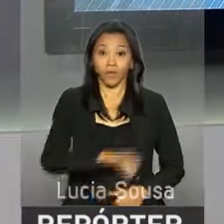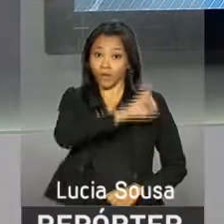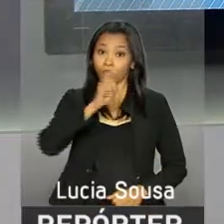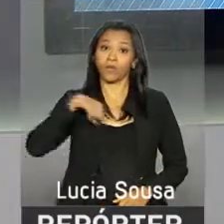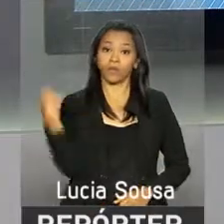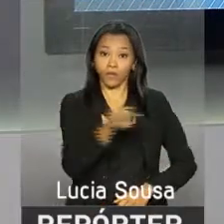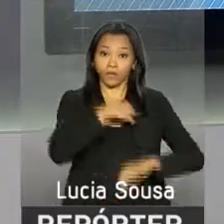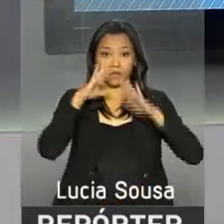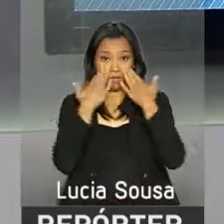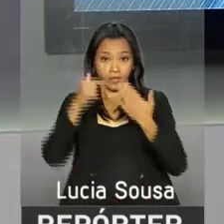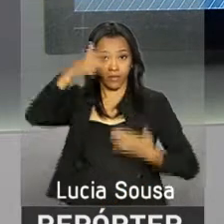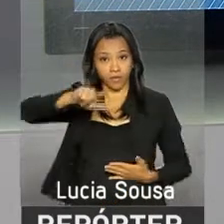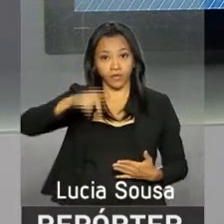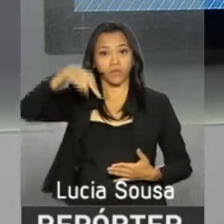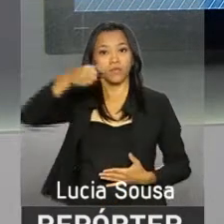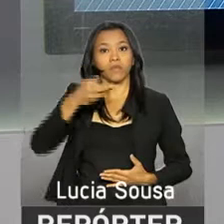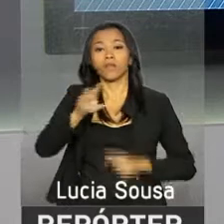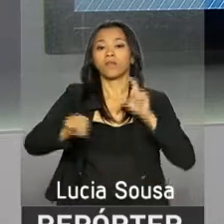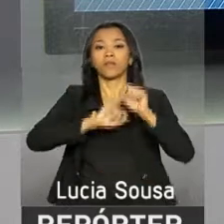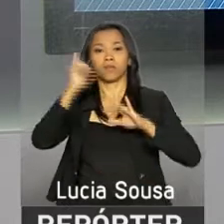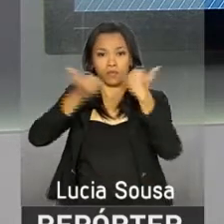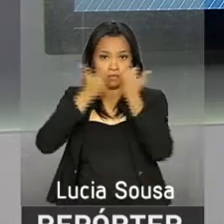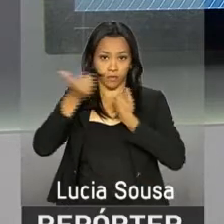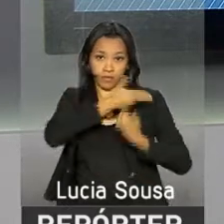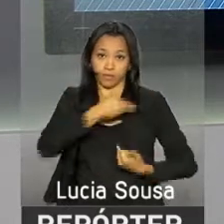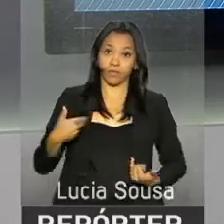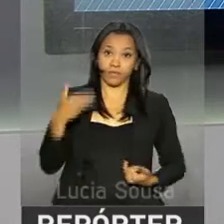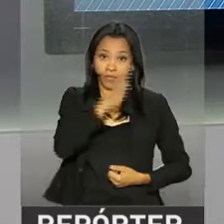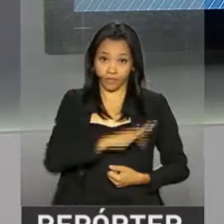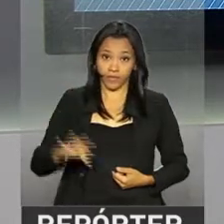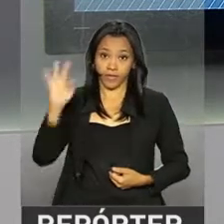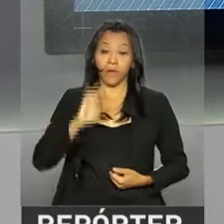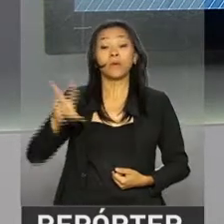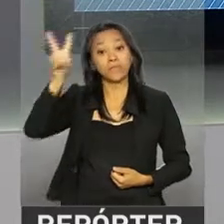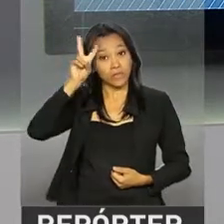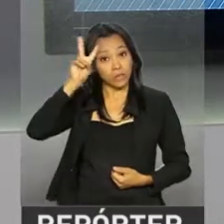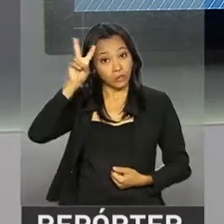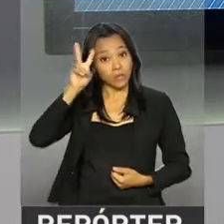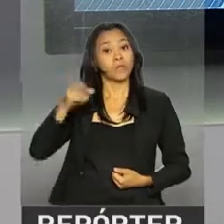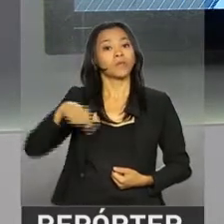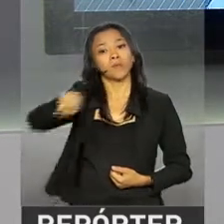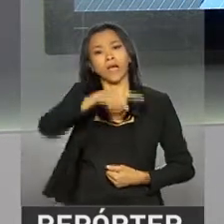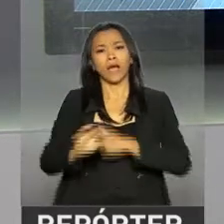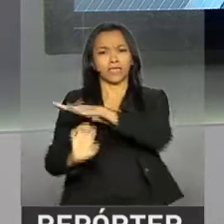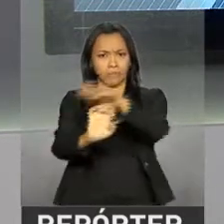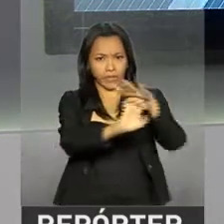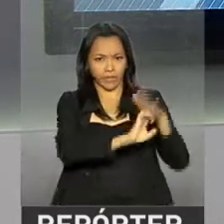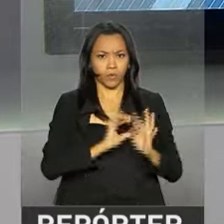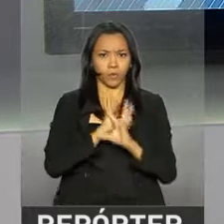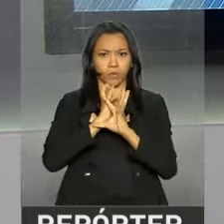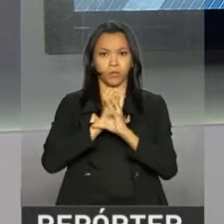Olá, estamos de volta com o repórter NBR com as notícias do governo federal. A partir desta segunda-feira, as empresas com faturamento